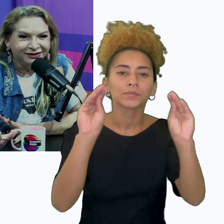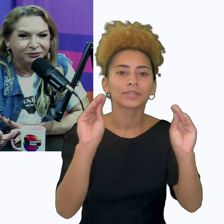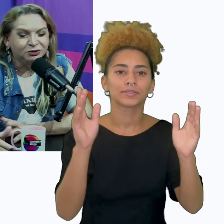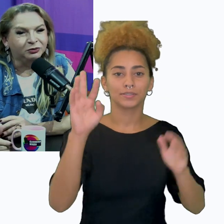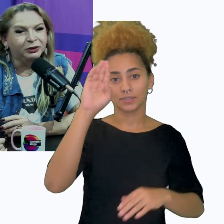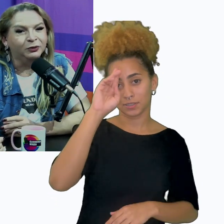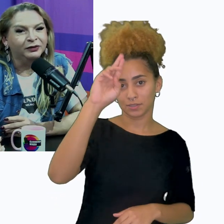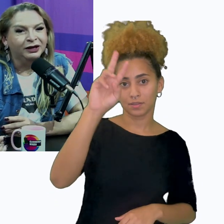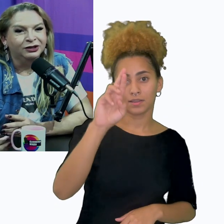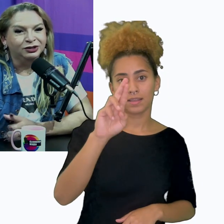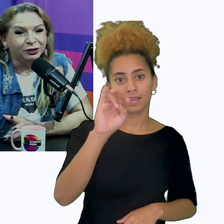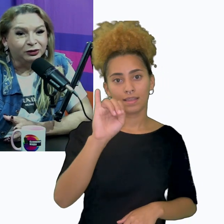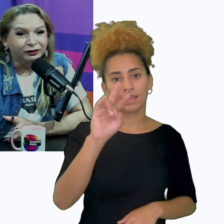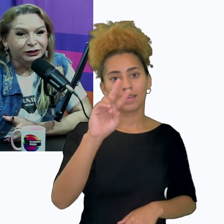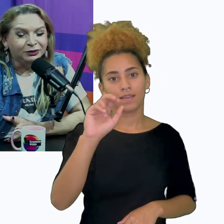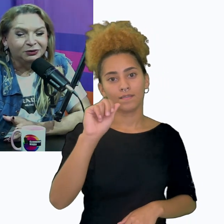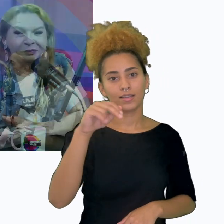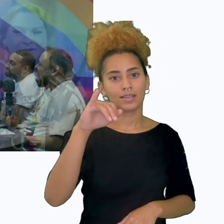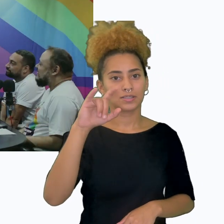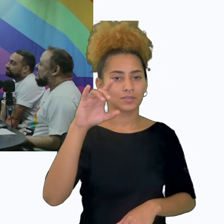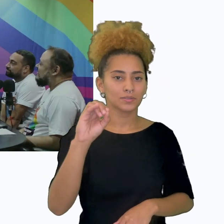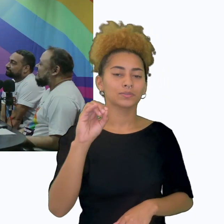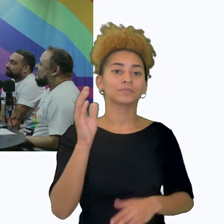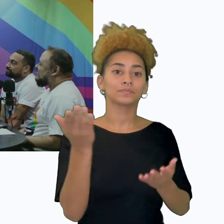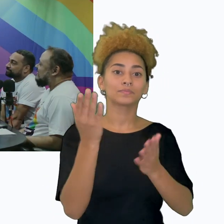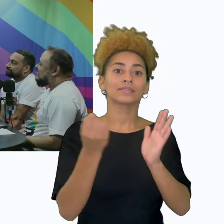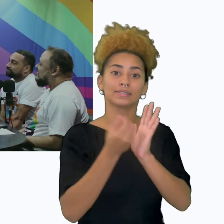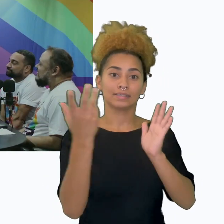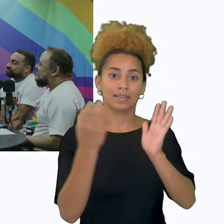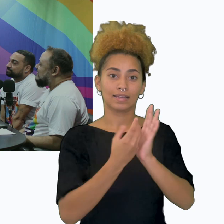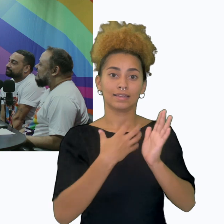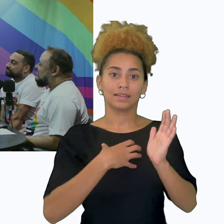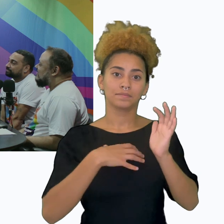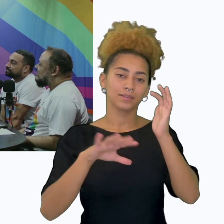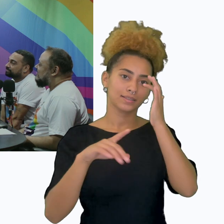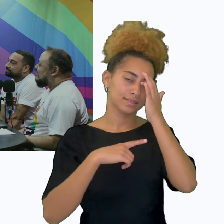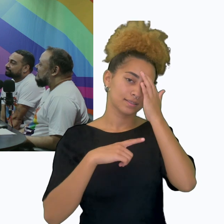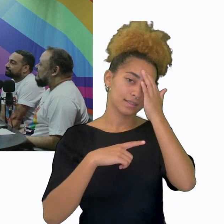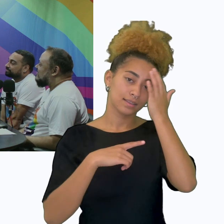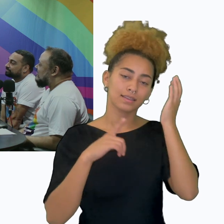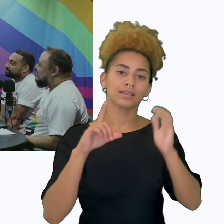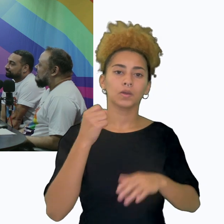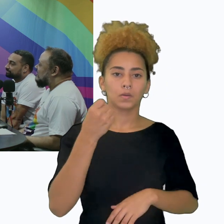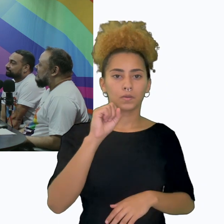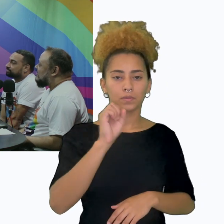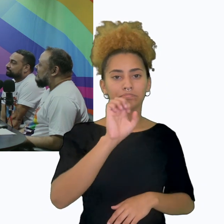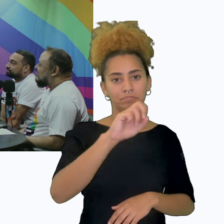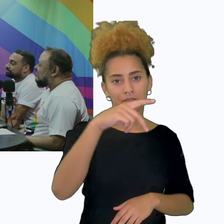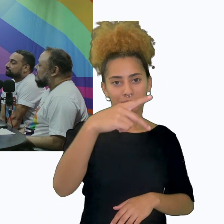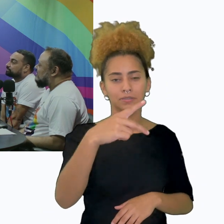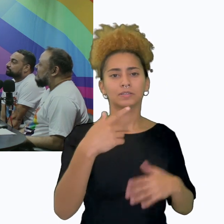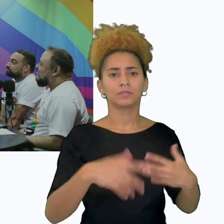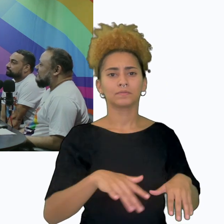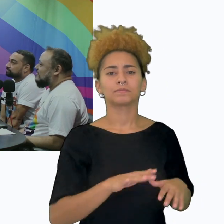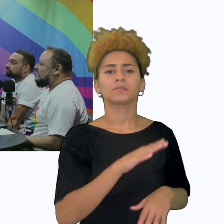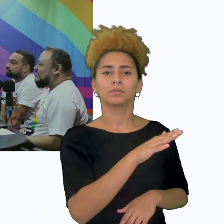Teresina, um beijo pro meu diretor Rivanildo. E tá estreando uma série que eu fiz na Bahia, que chama Pensão Ludovico, uma série de 8